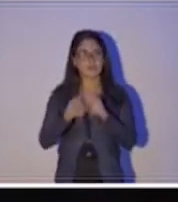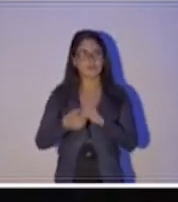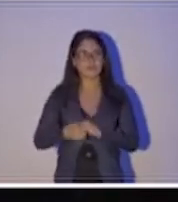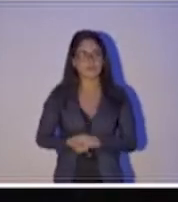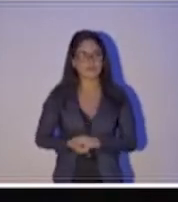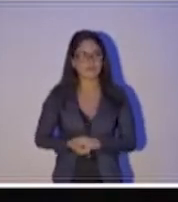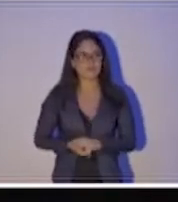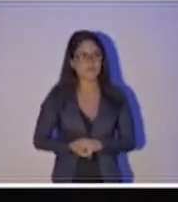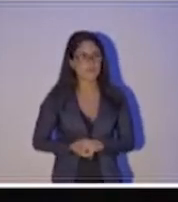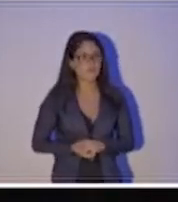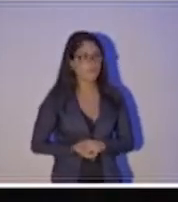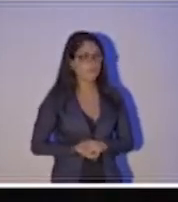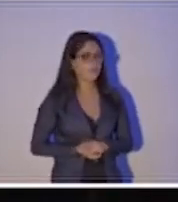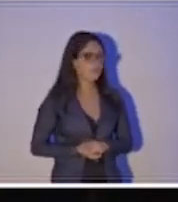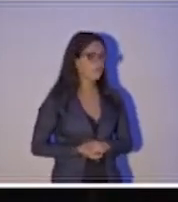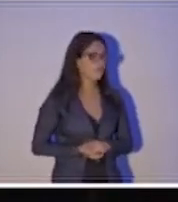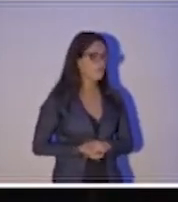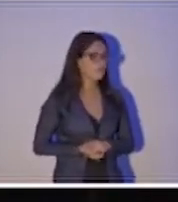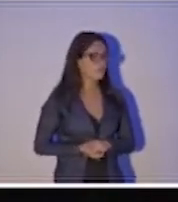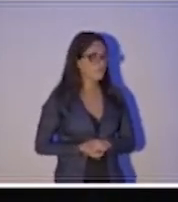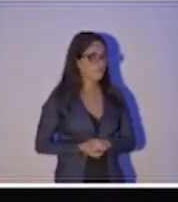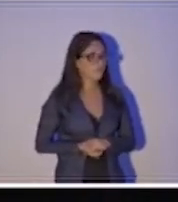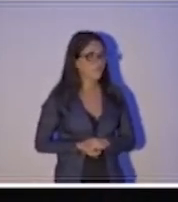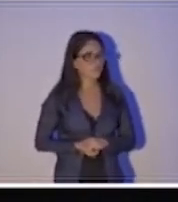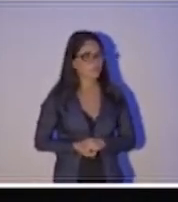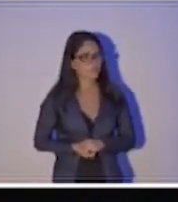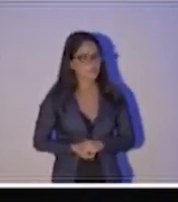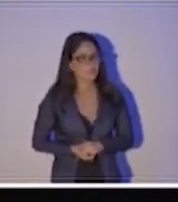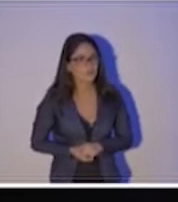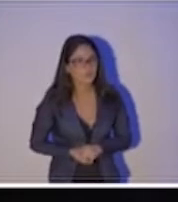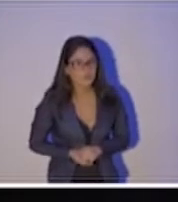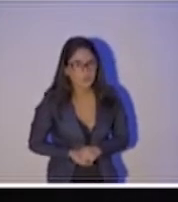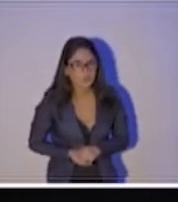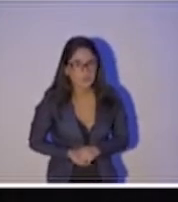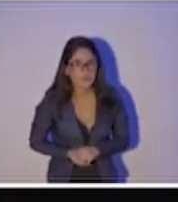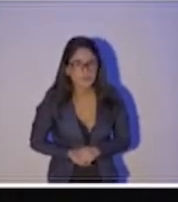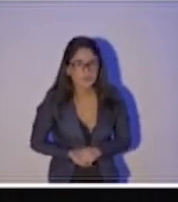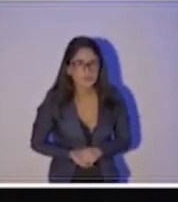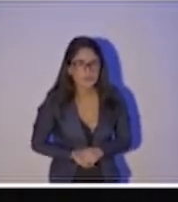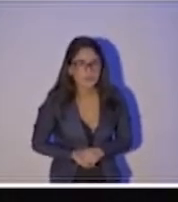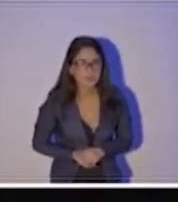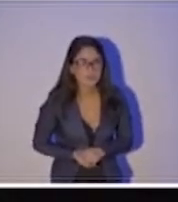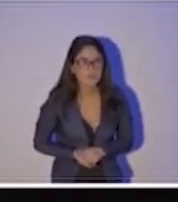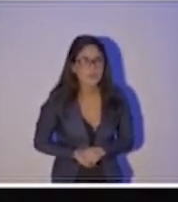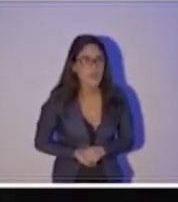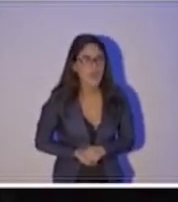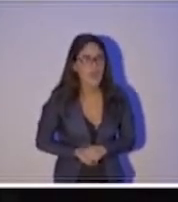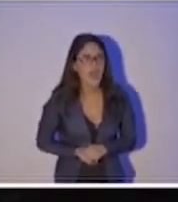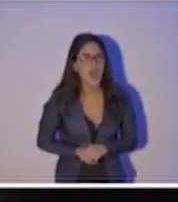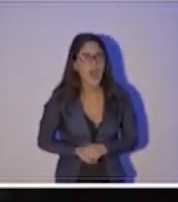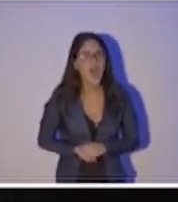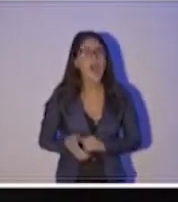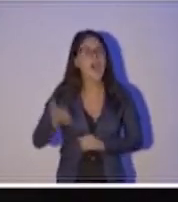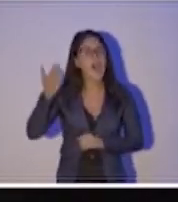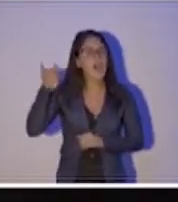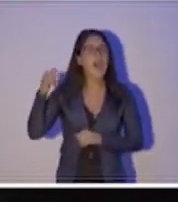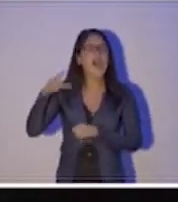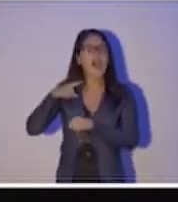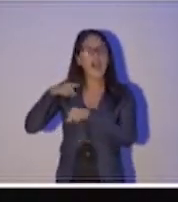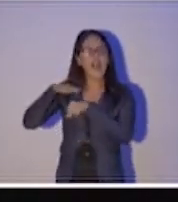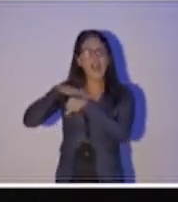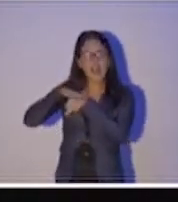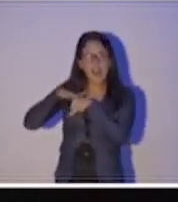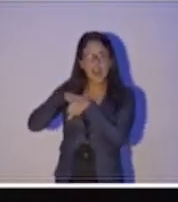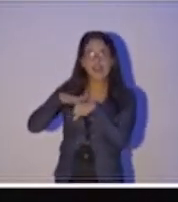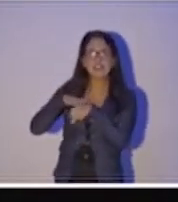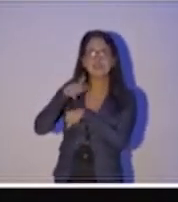Quanto à questão do osso, para quem não entendeu, eu posso explicar. Eu tive... Não, não é piada. Eu tive uma conversa